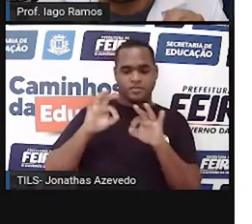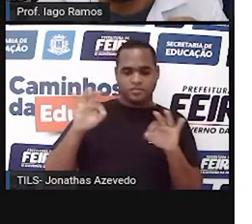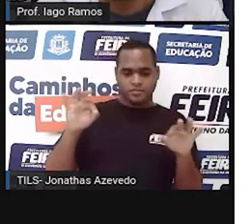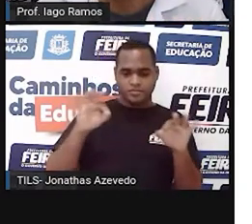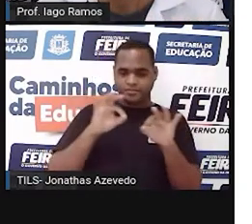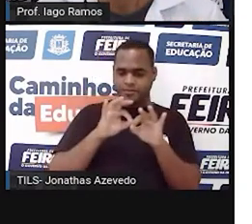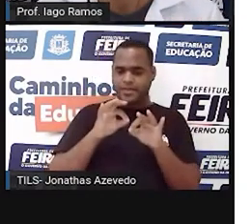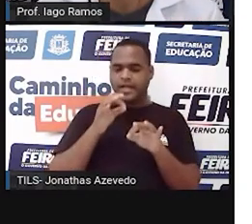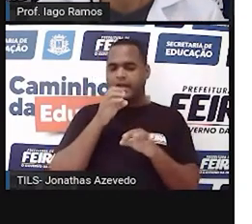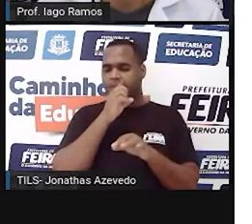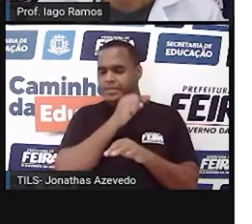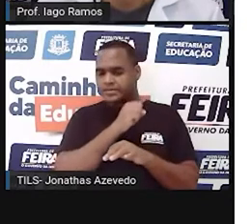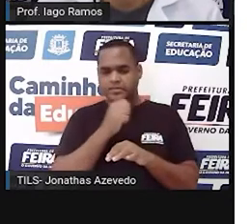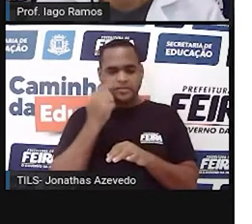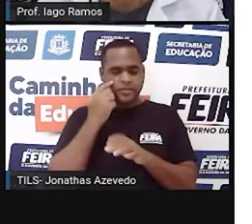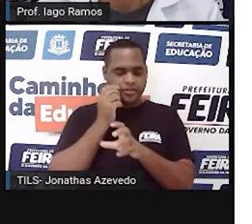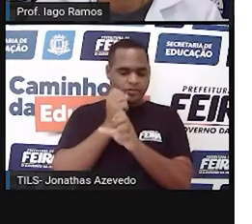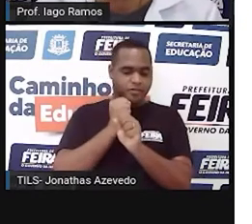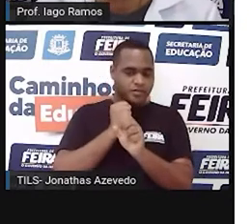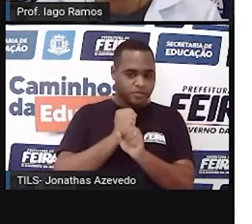aí rapidinho.